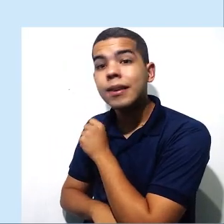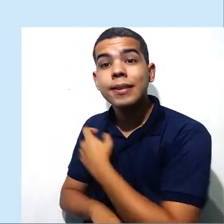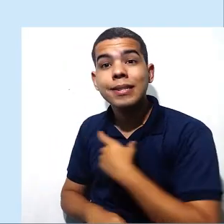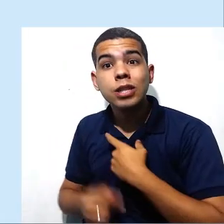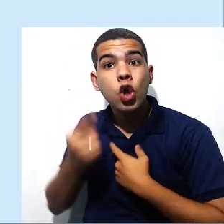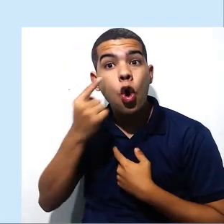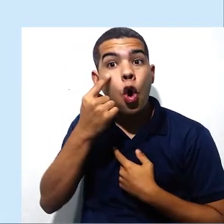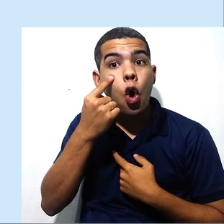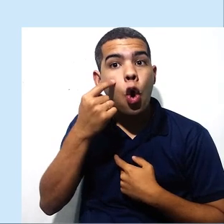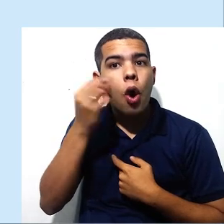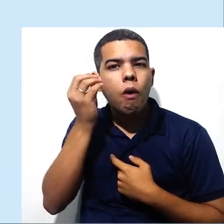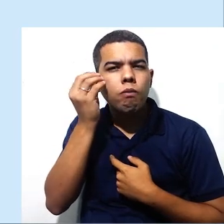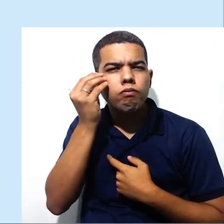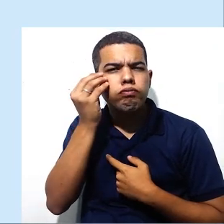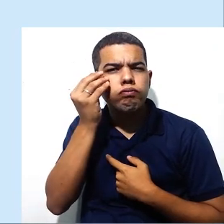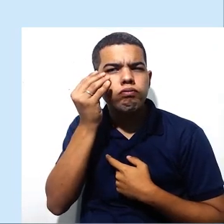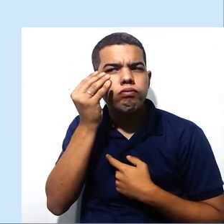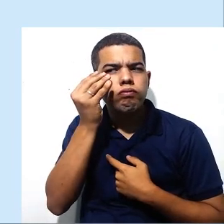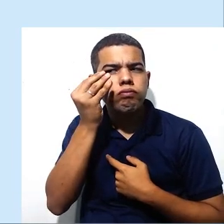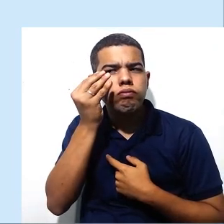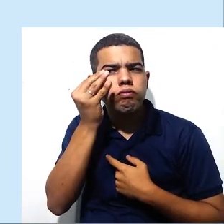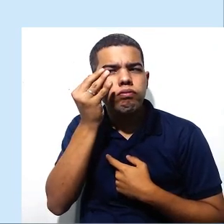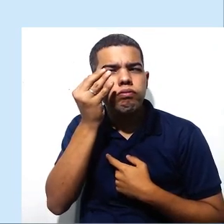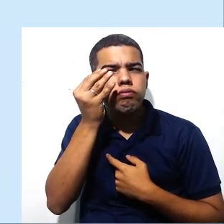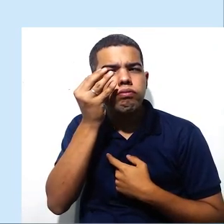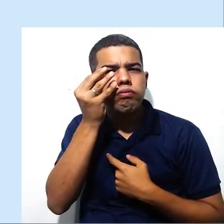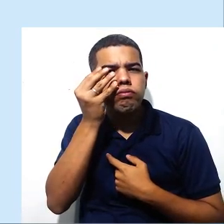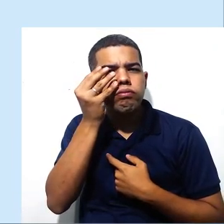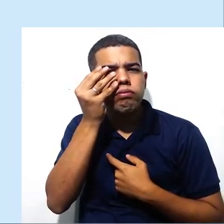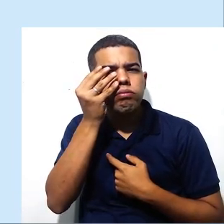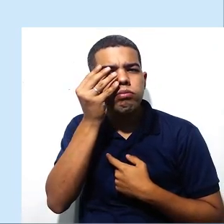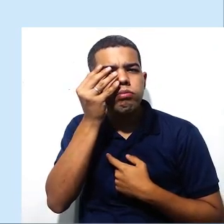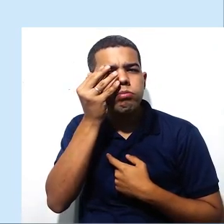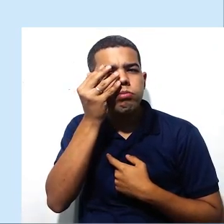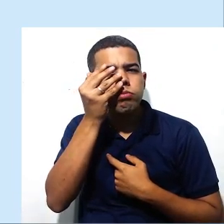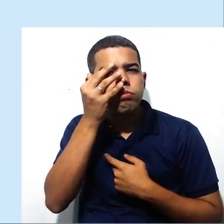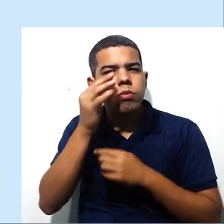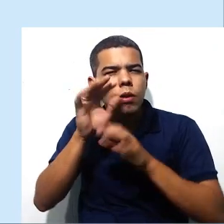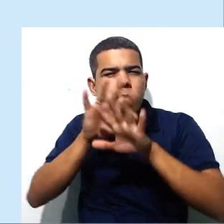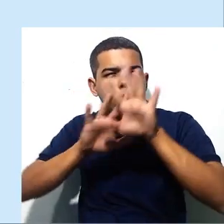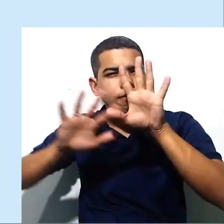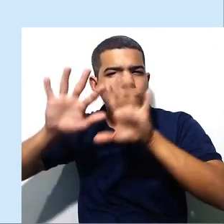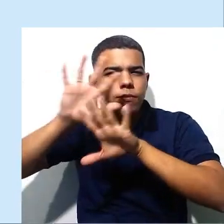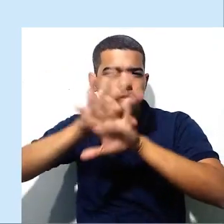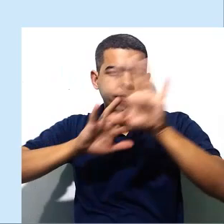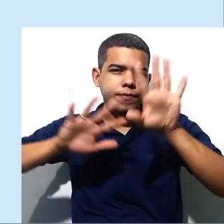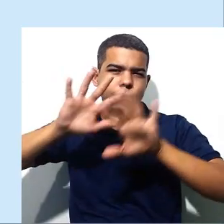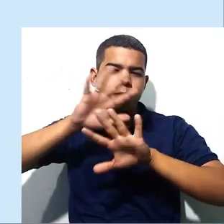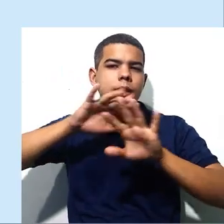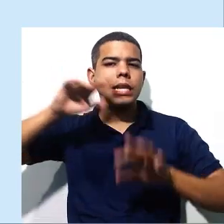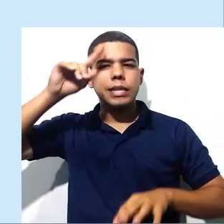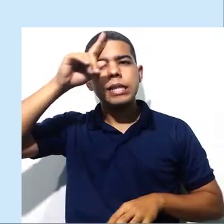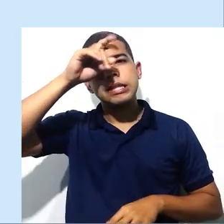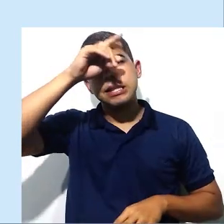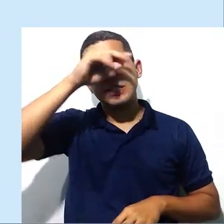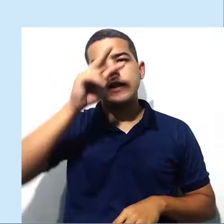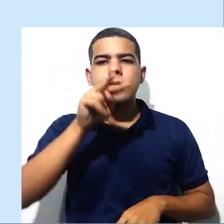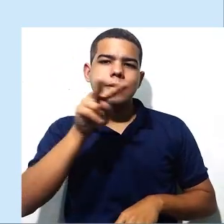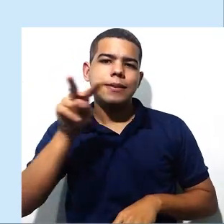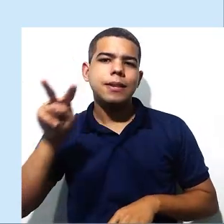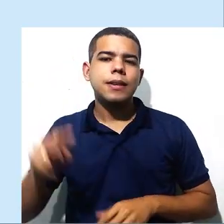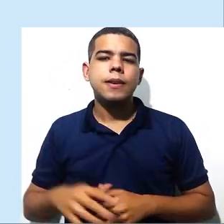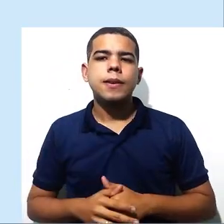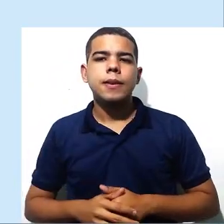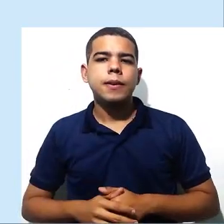vai dificultar a questão da nossa visão. Bom, devido a esse buraco que